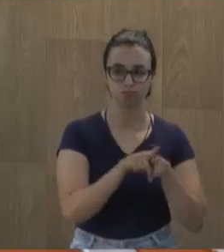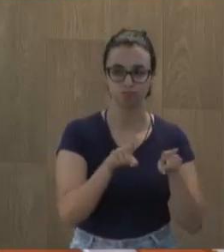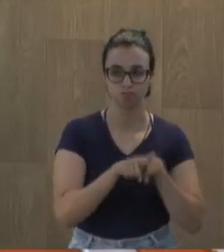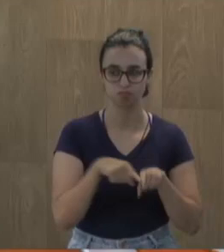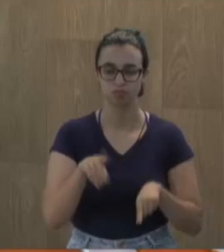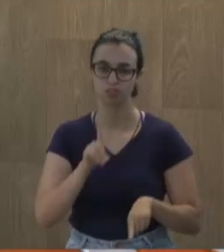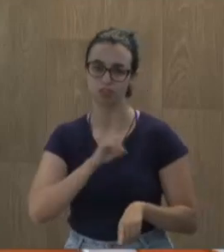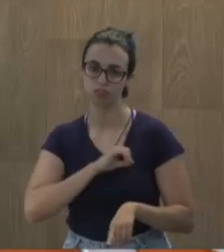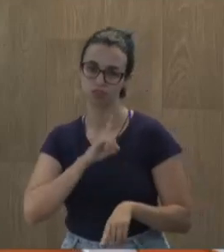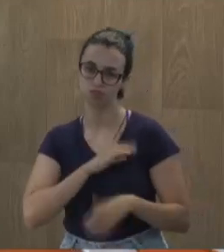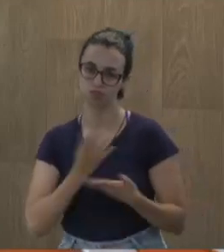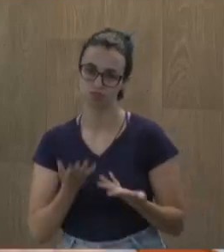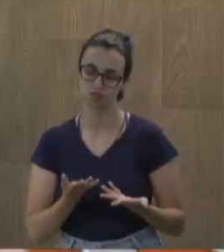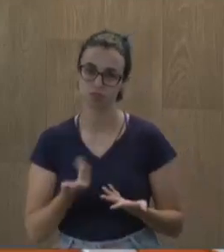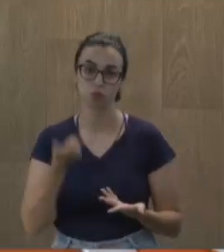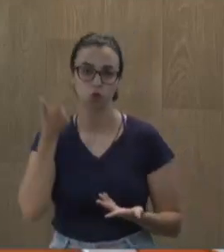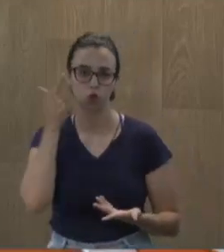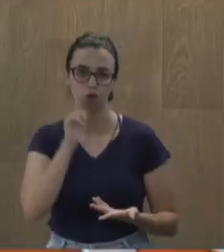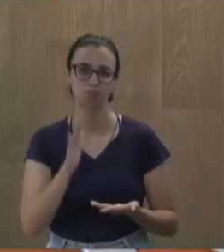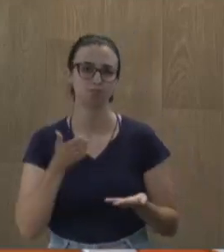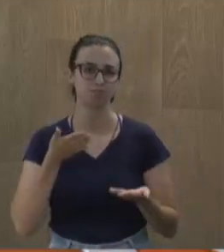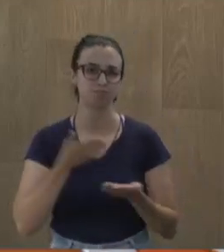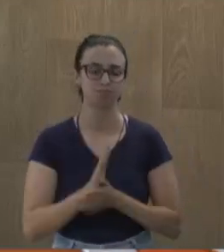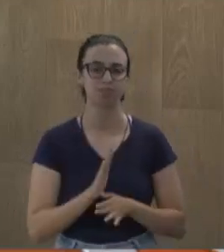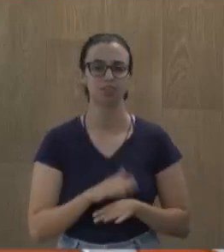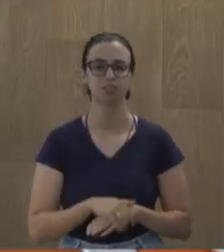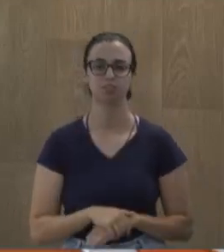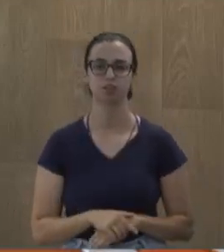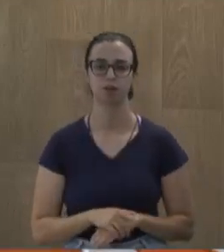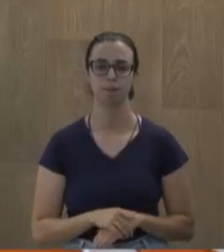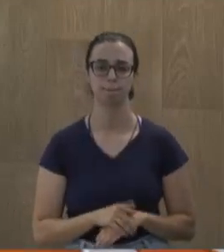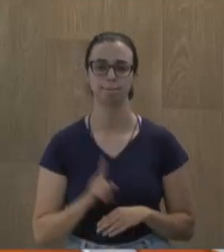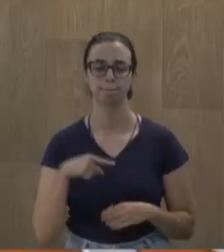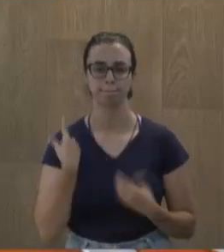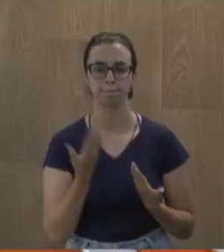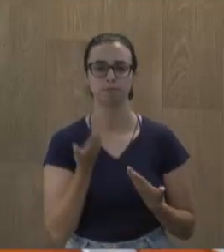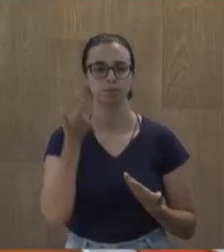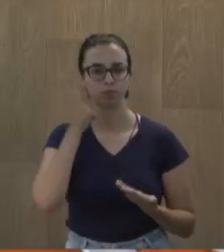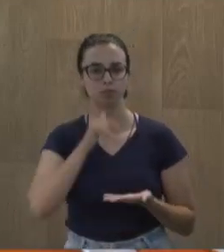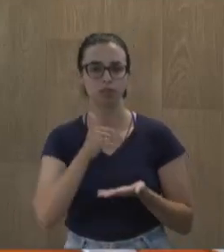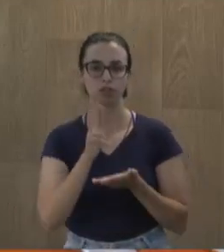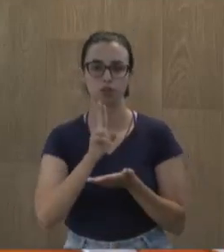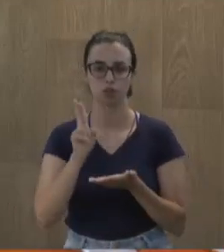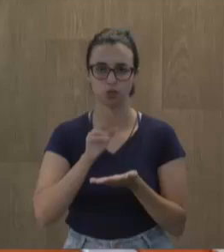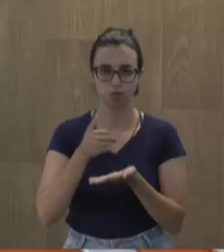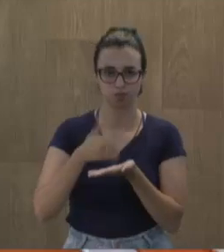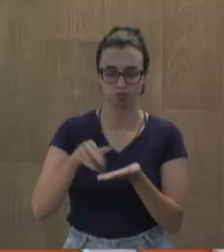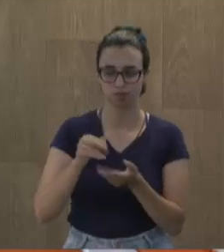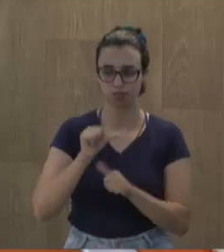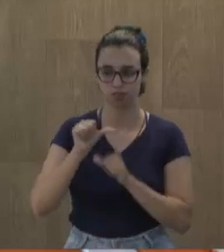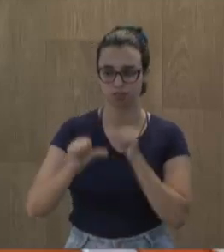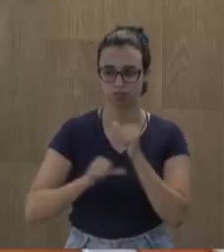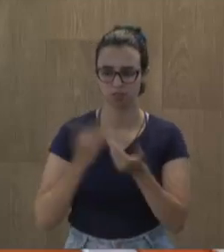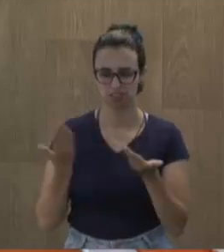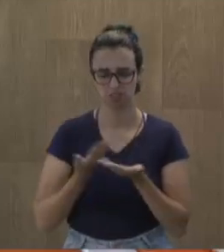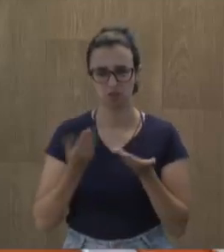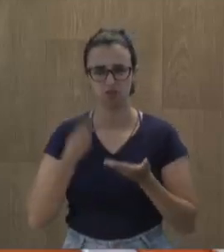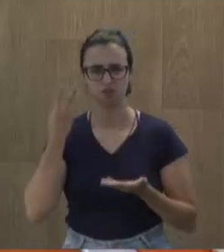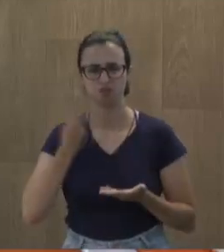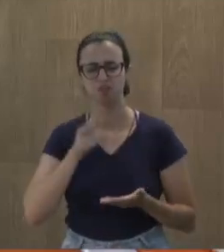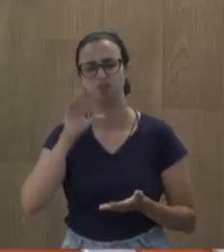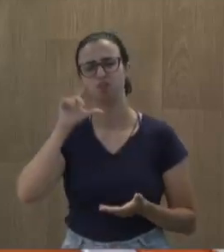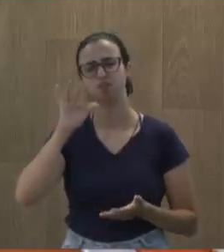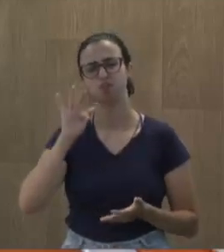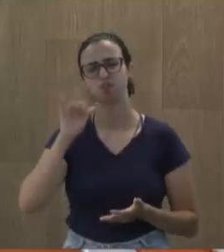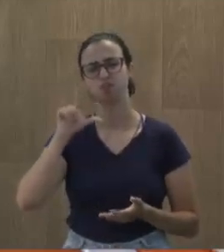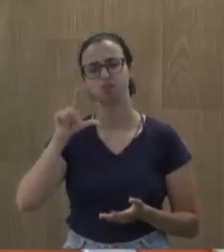nós fizemos a votação aqui Mudando mudando a nomenclatura da secretaria né e o vereador Flávio marra não é que